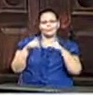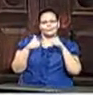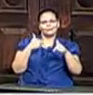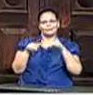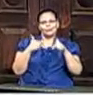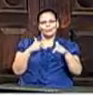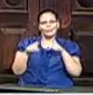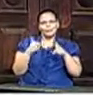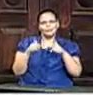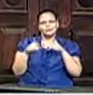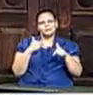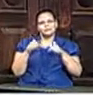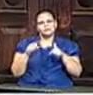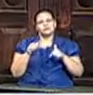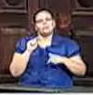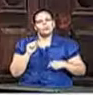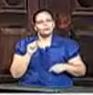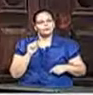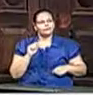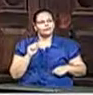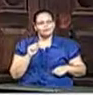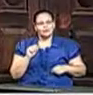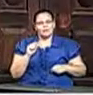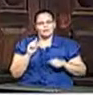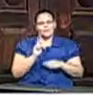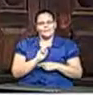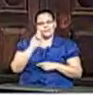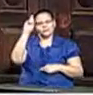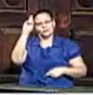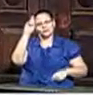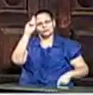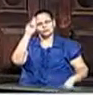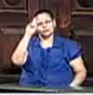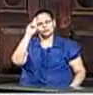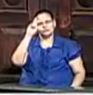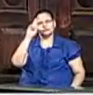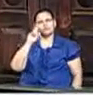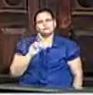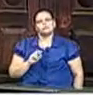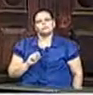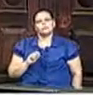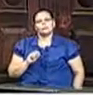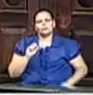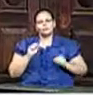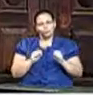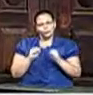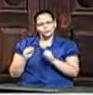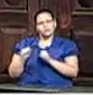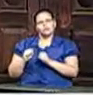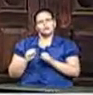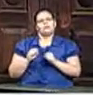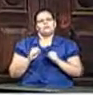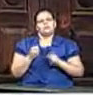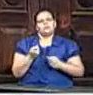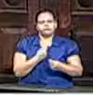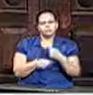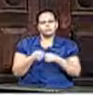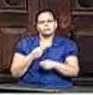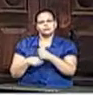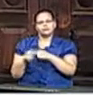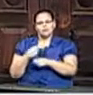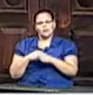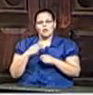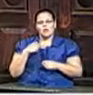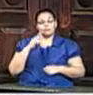trabalhadores, através de suas representações, poderiam negociar com os